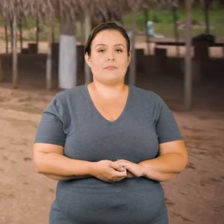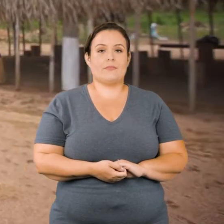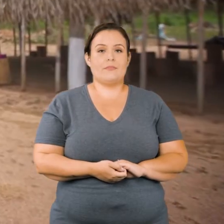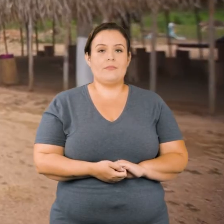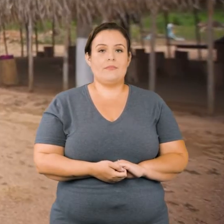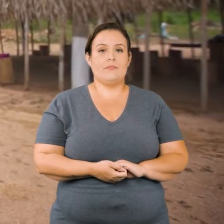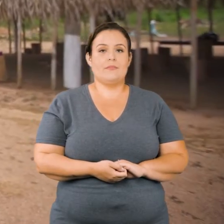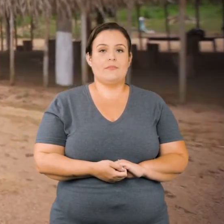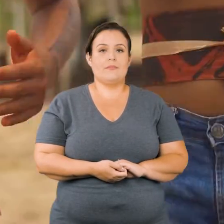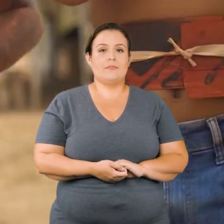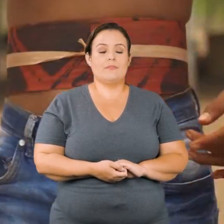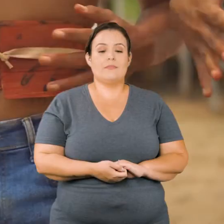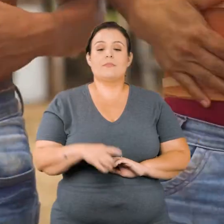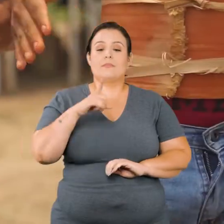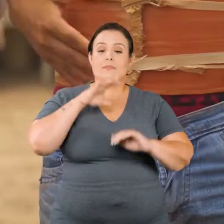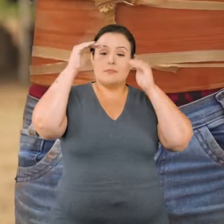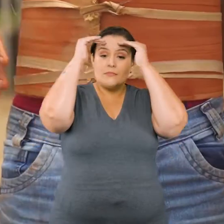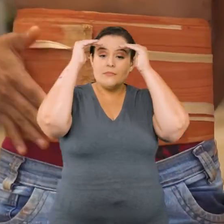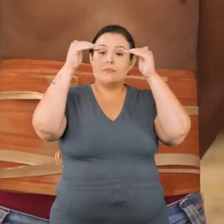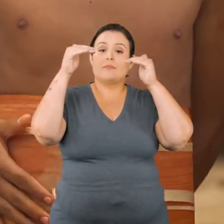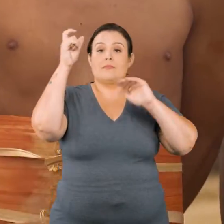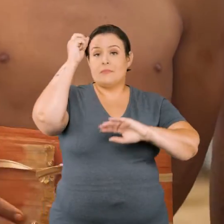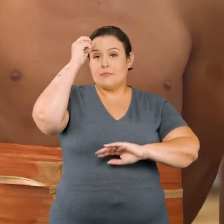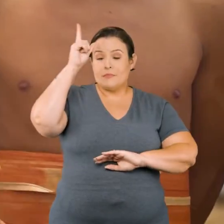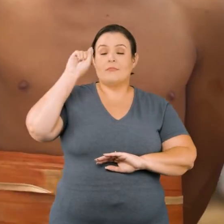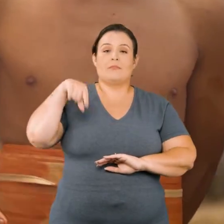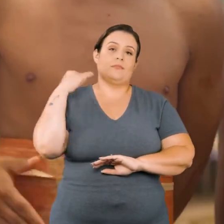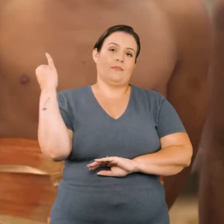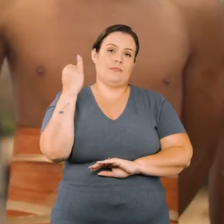as cintas e as vestem. Ter esse respeito pela